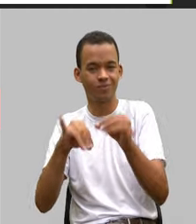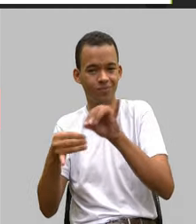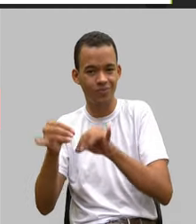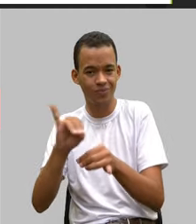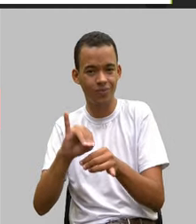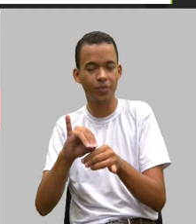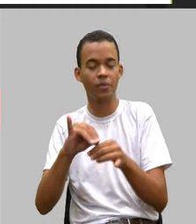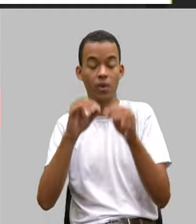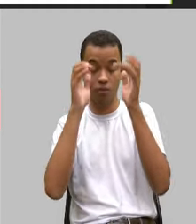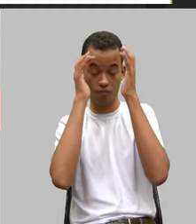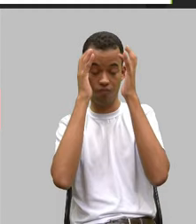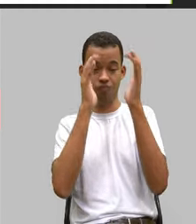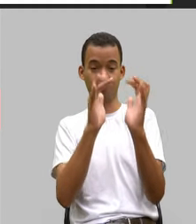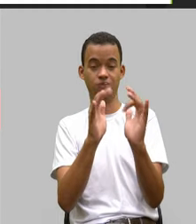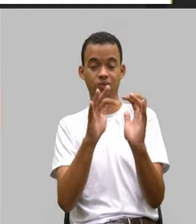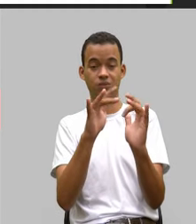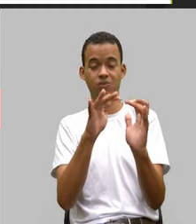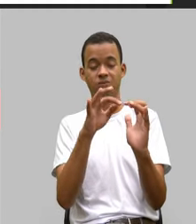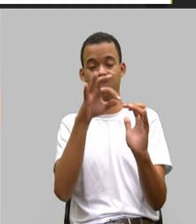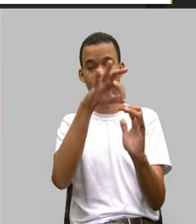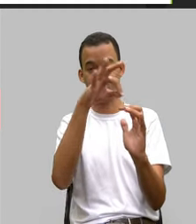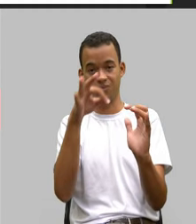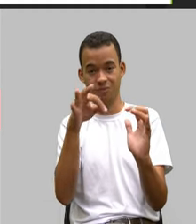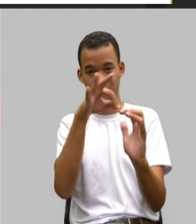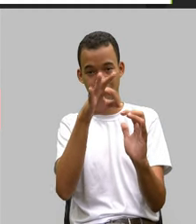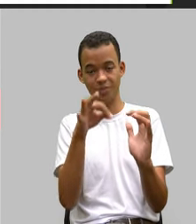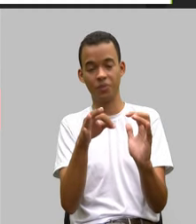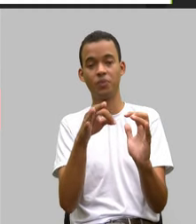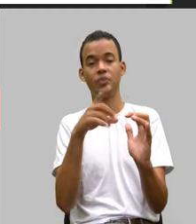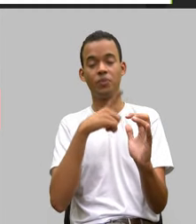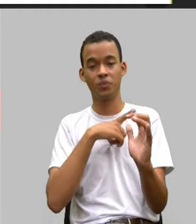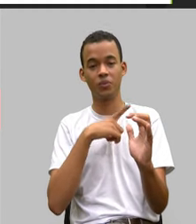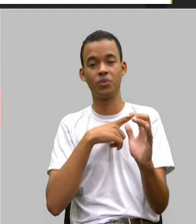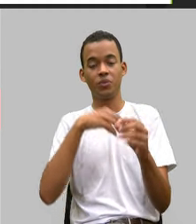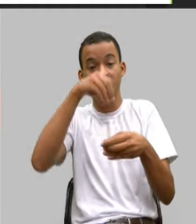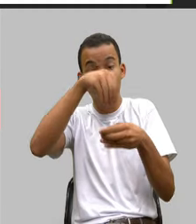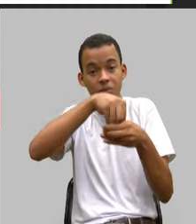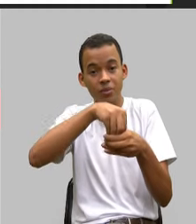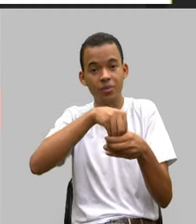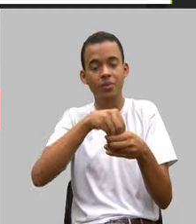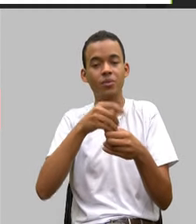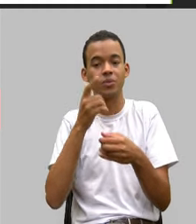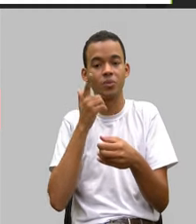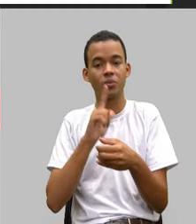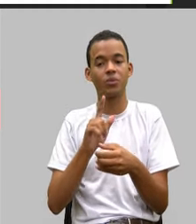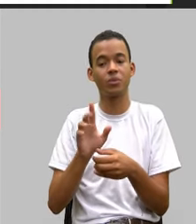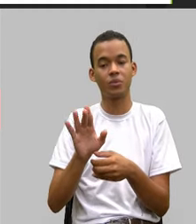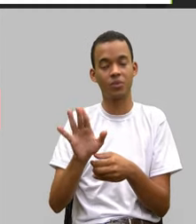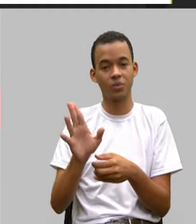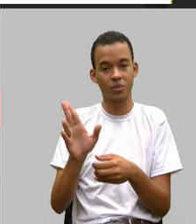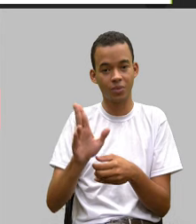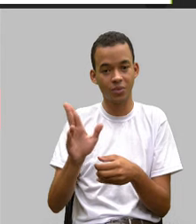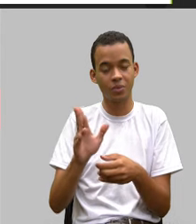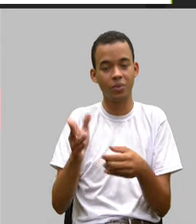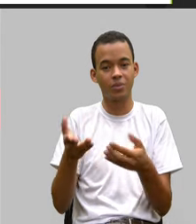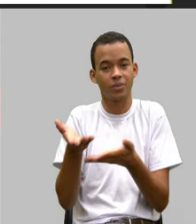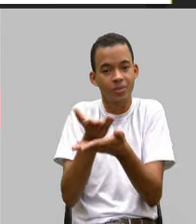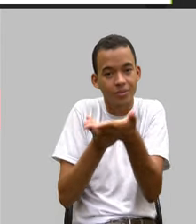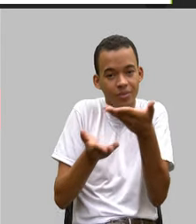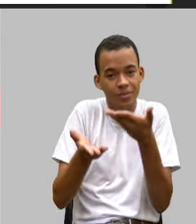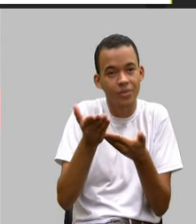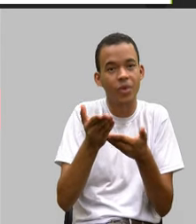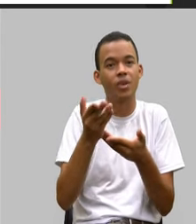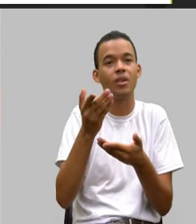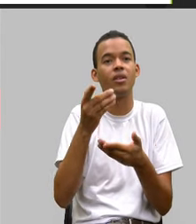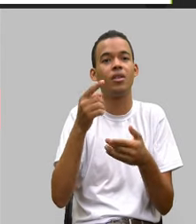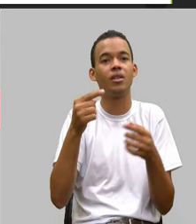sistema endocanabinoide substâncias internas que interagem com os receptores que nós temos são os mesmos receptores